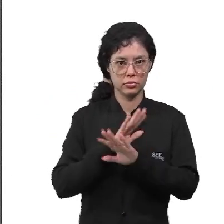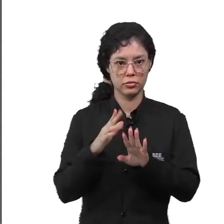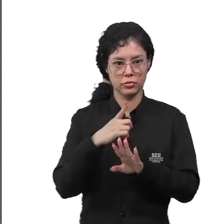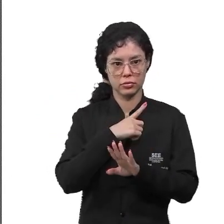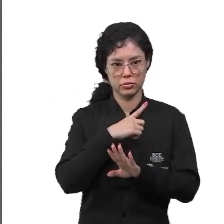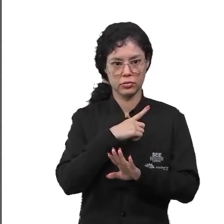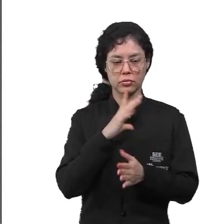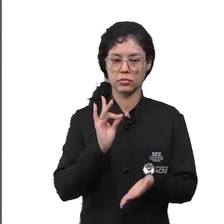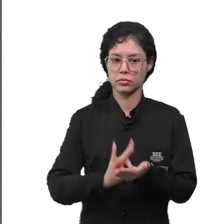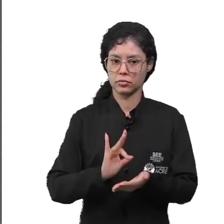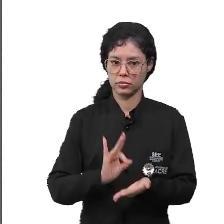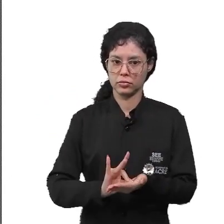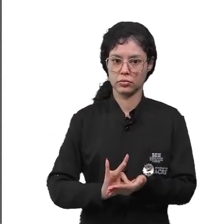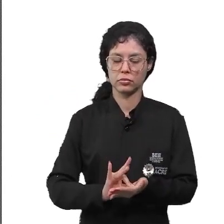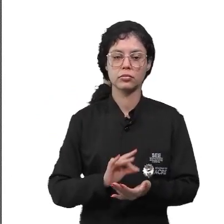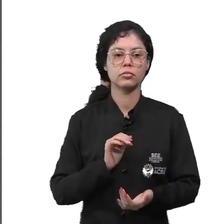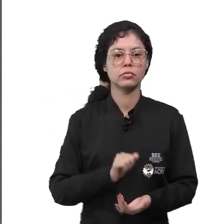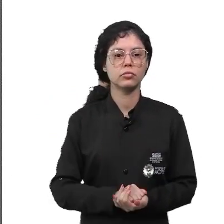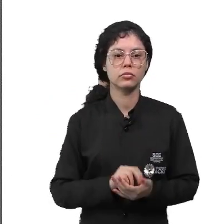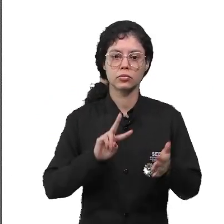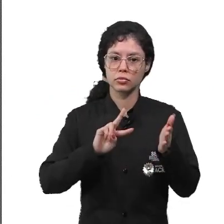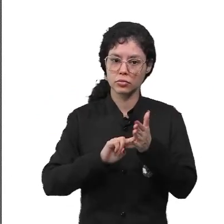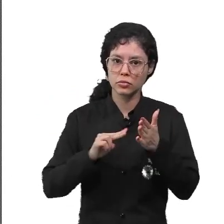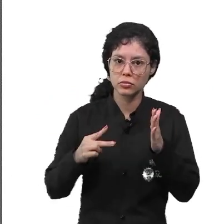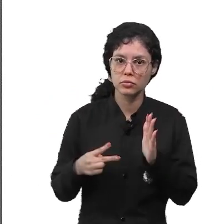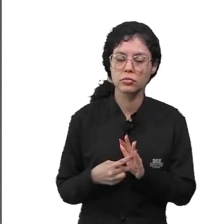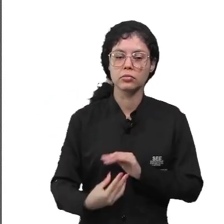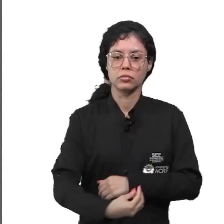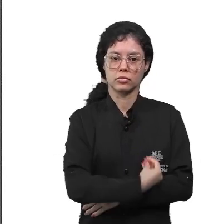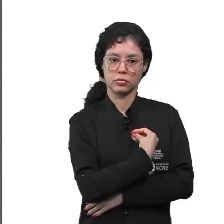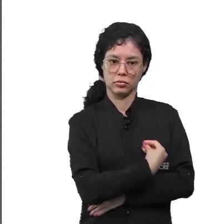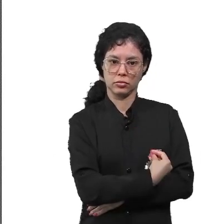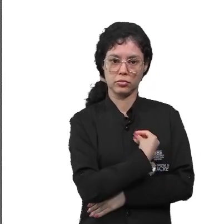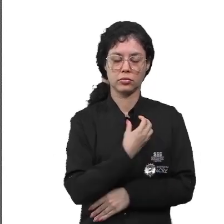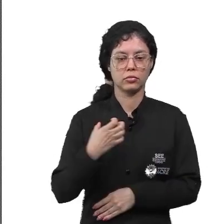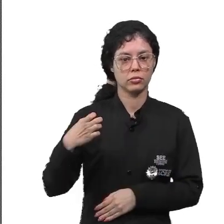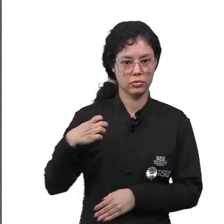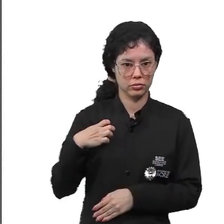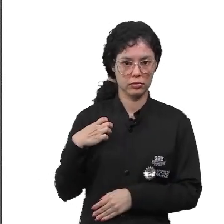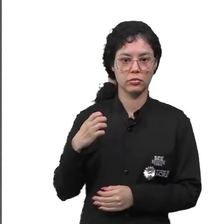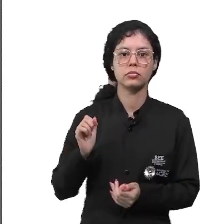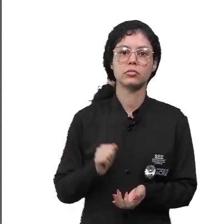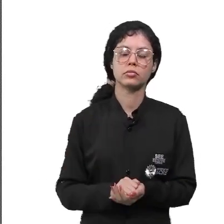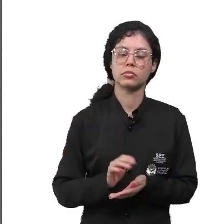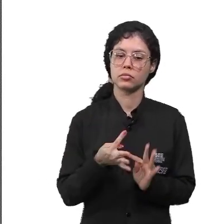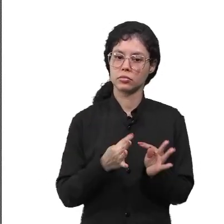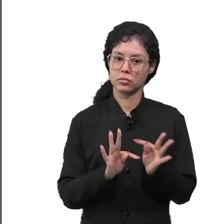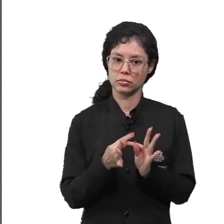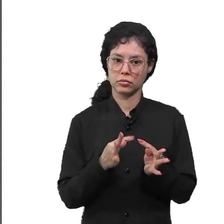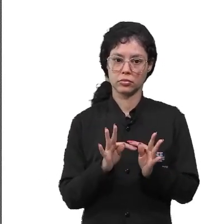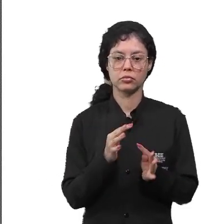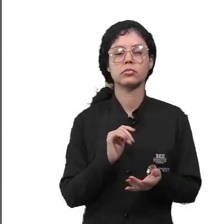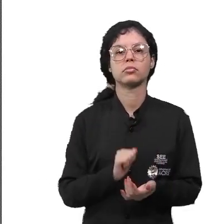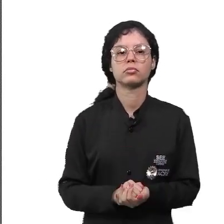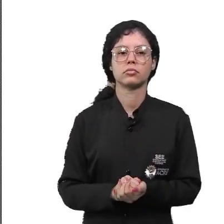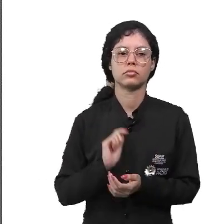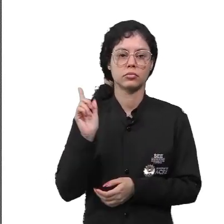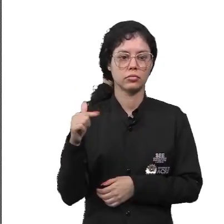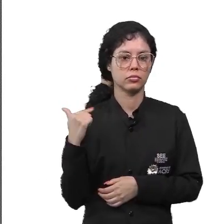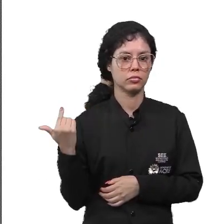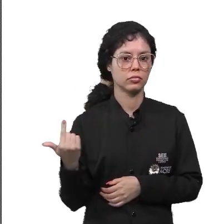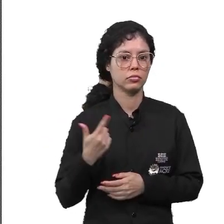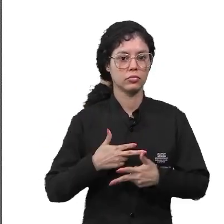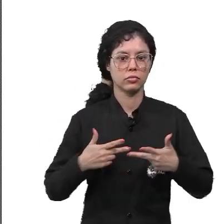natureza da realidade, o significado da vida, a ética, a tecnologia, entre